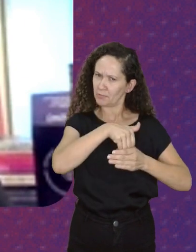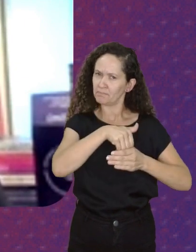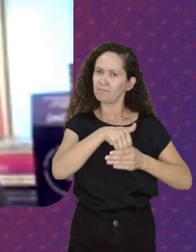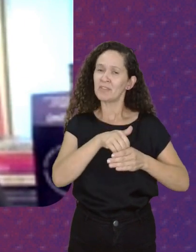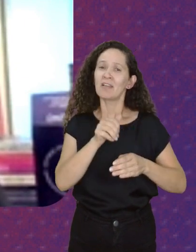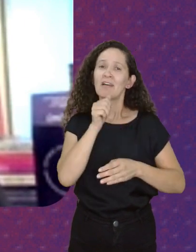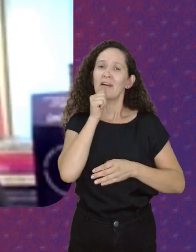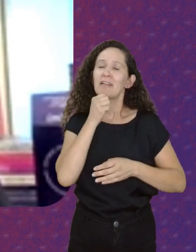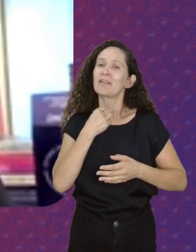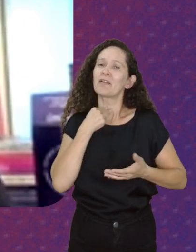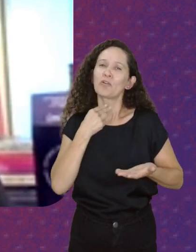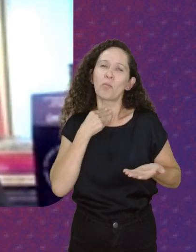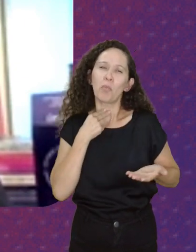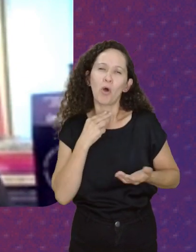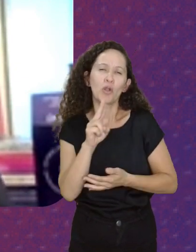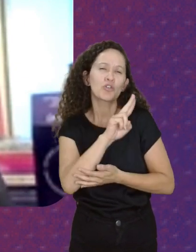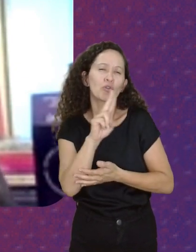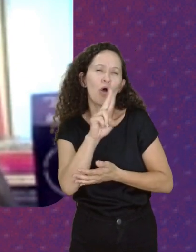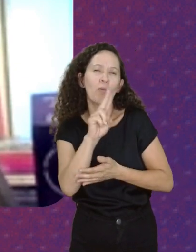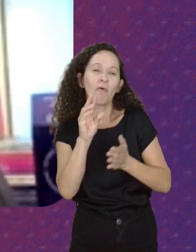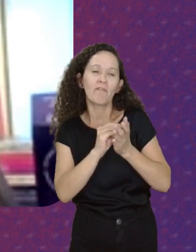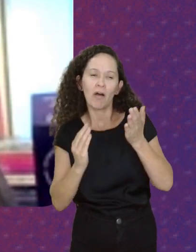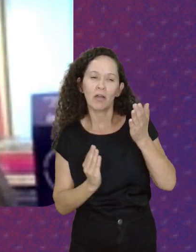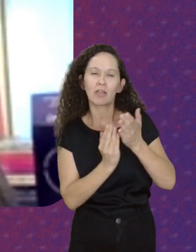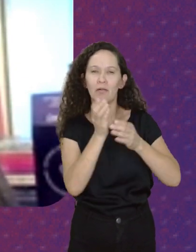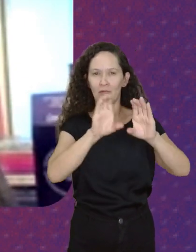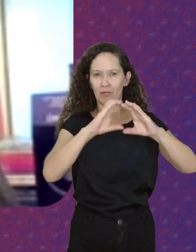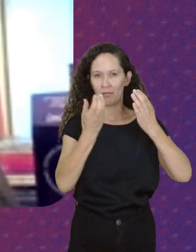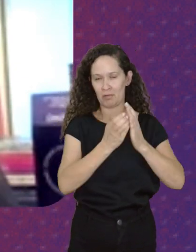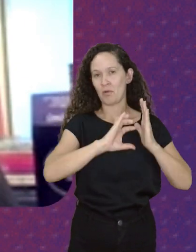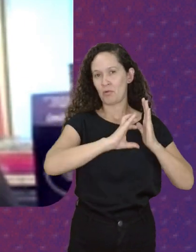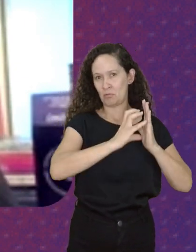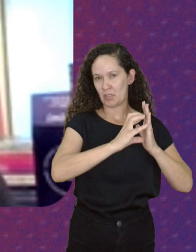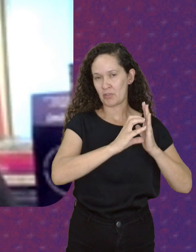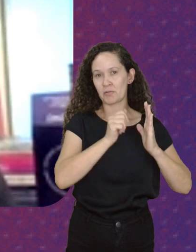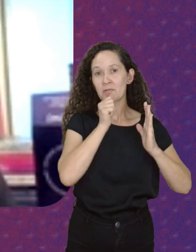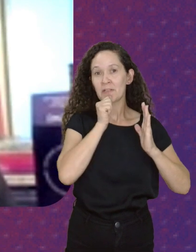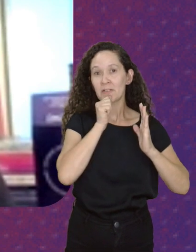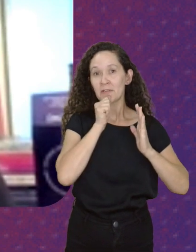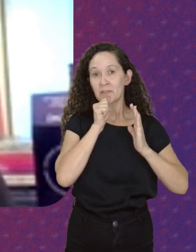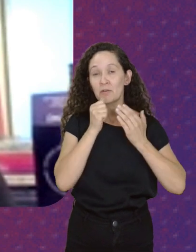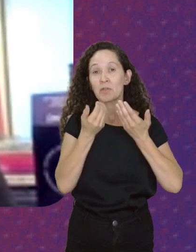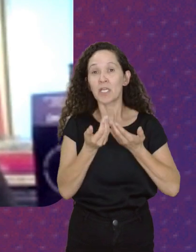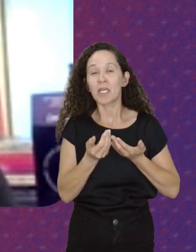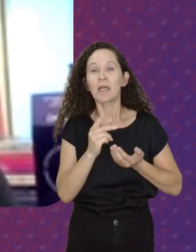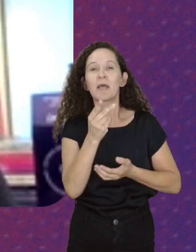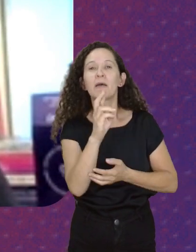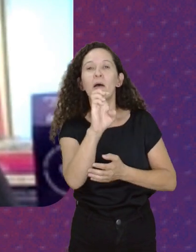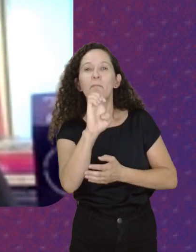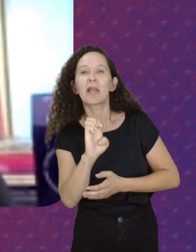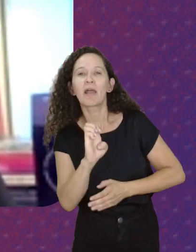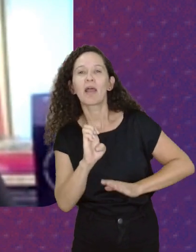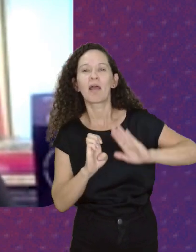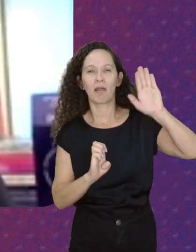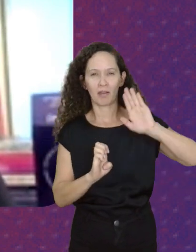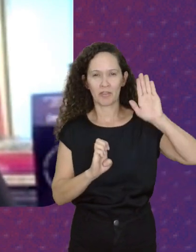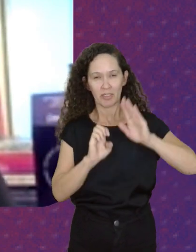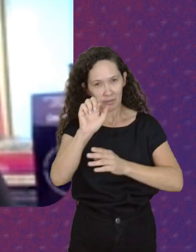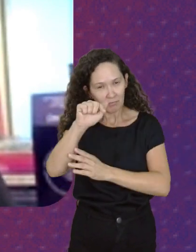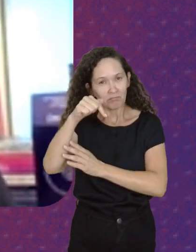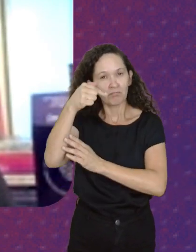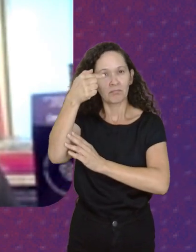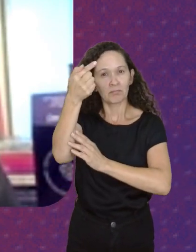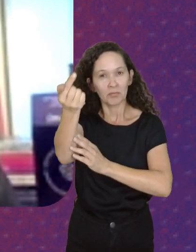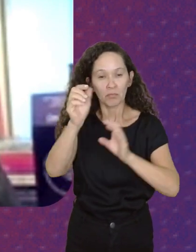enquanto vocês não têm os seus nomes aprovados em convenção partidária, vocês são chamadas de pré-candidatas. A partir do momento em que